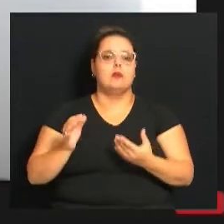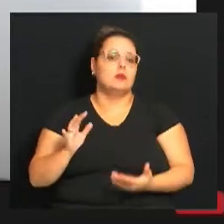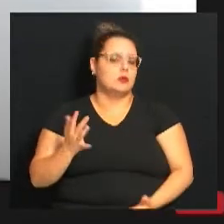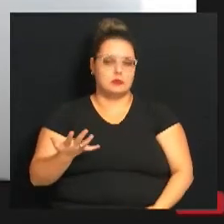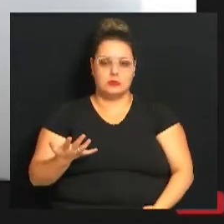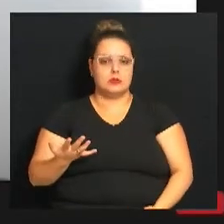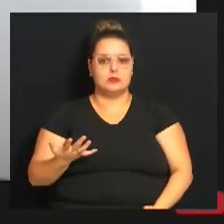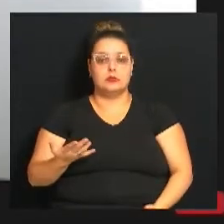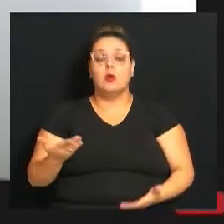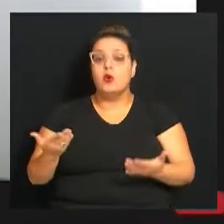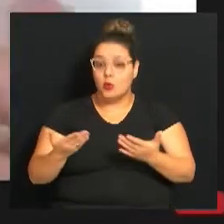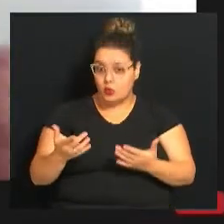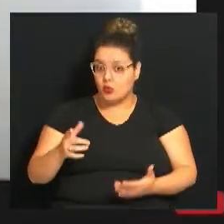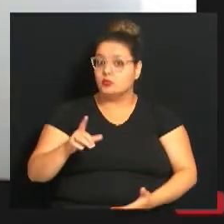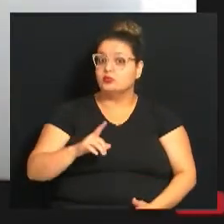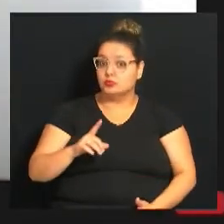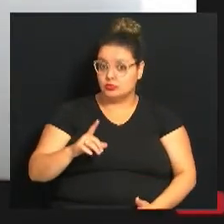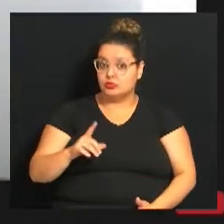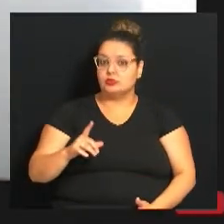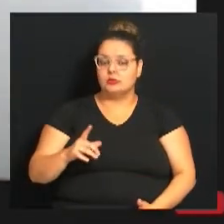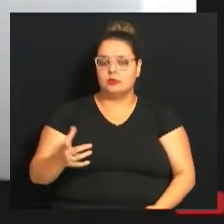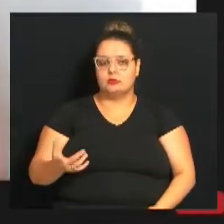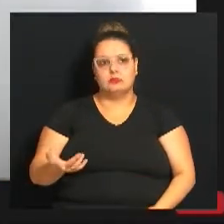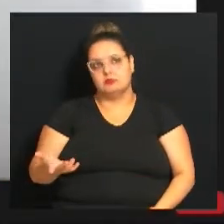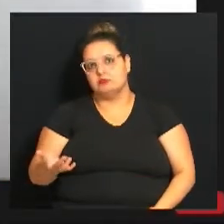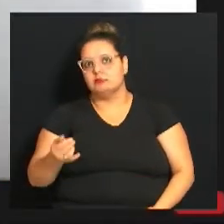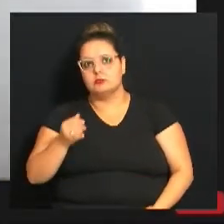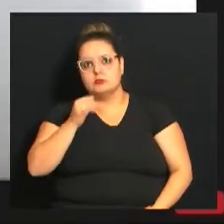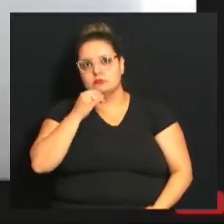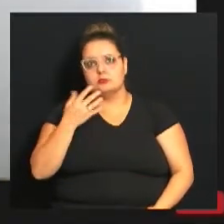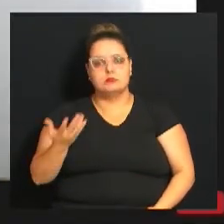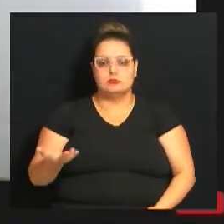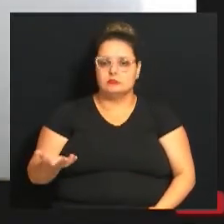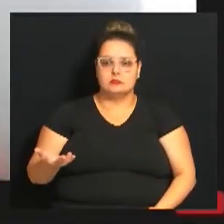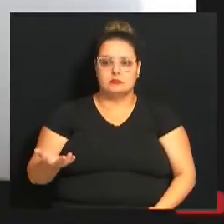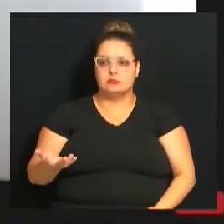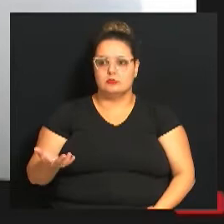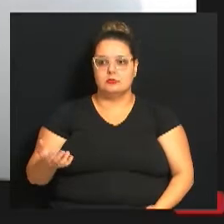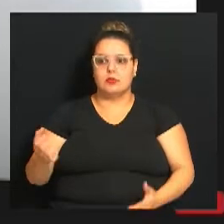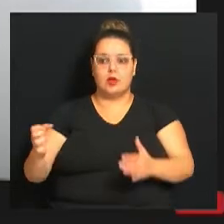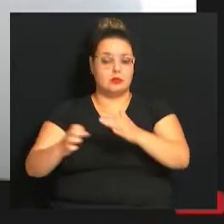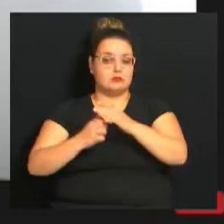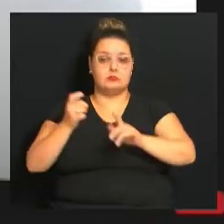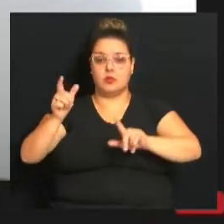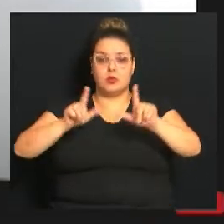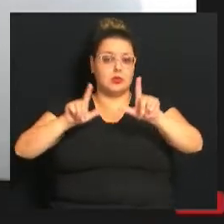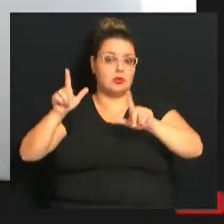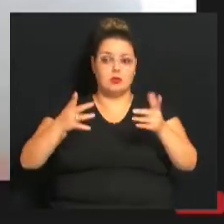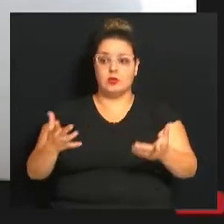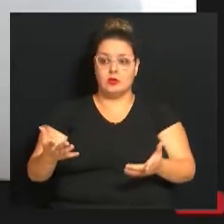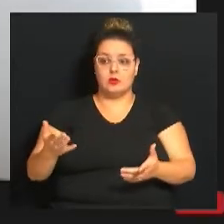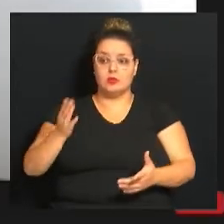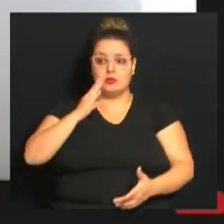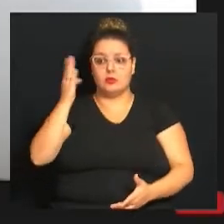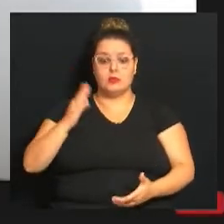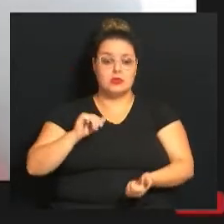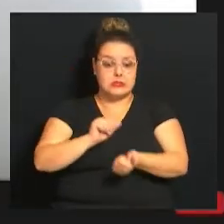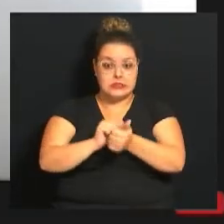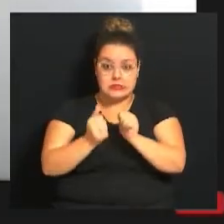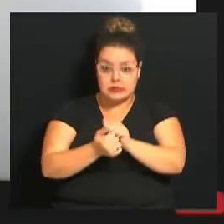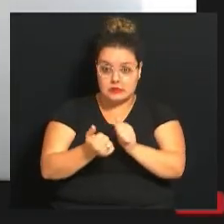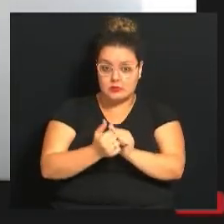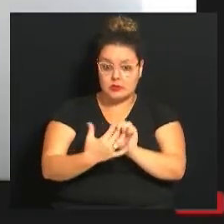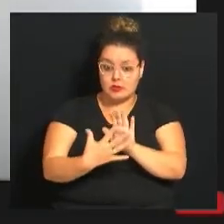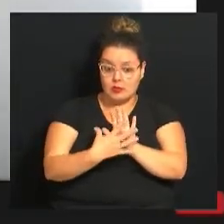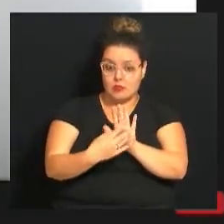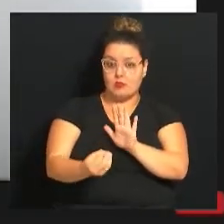hoje grandes, sei lá, uma maior empresa de TV no Brasil se adaptando ao modelo que veio